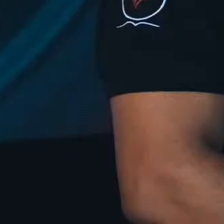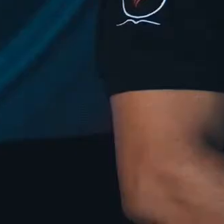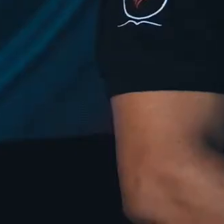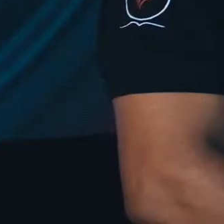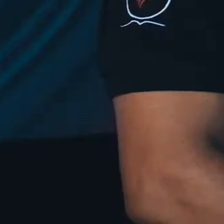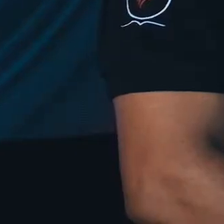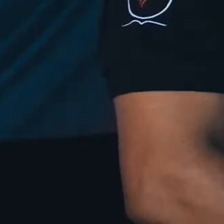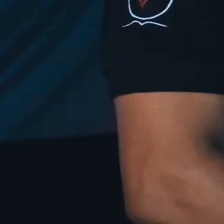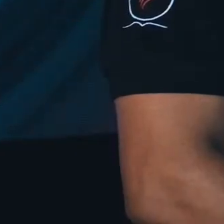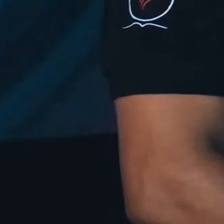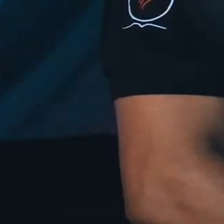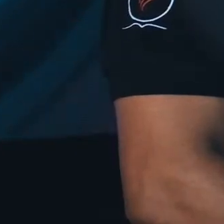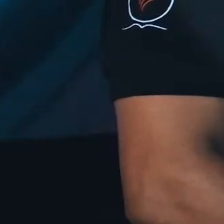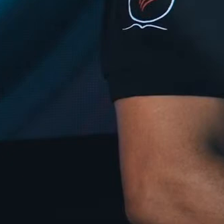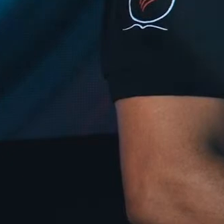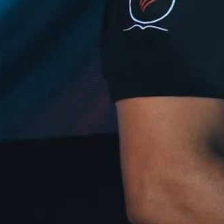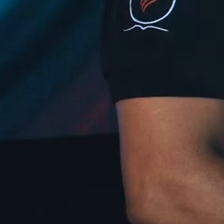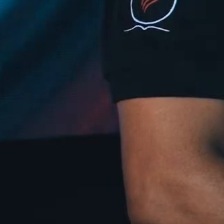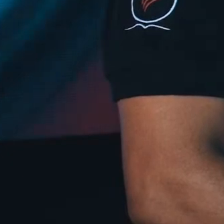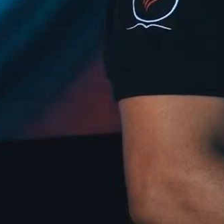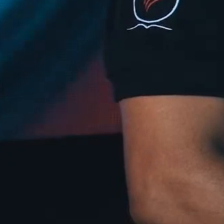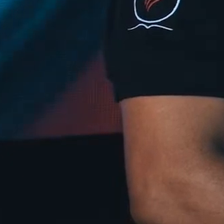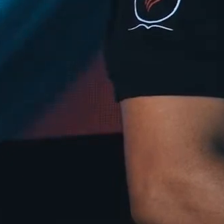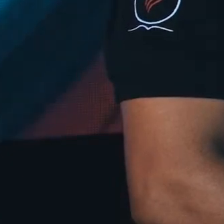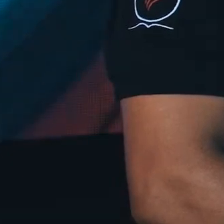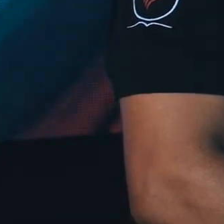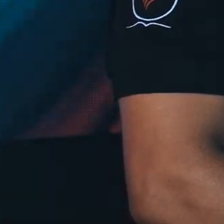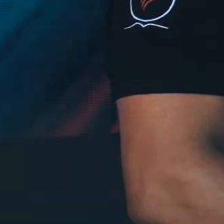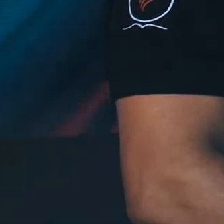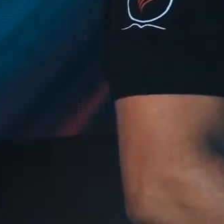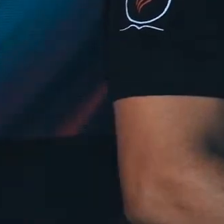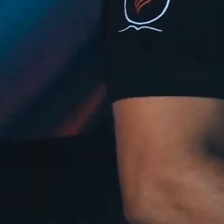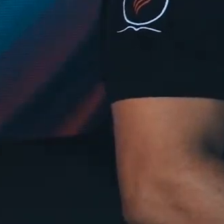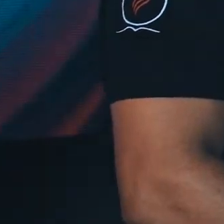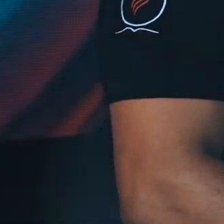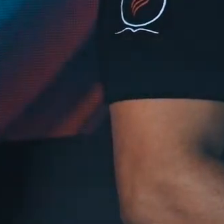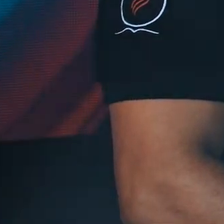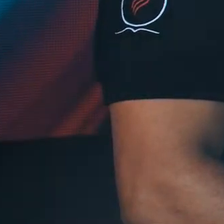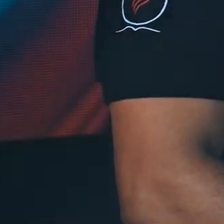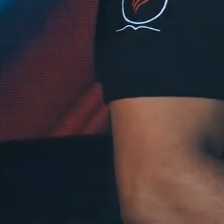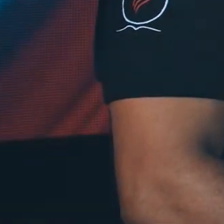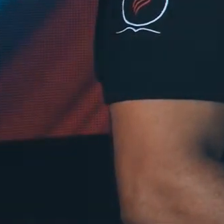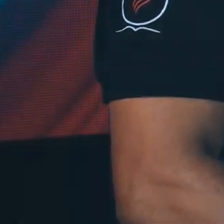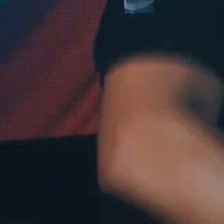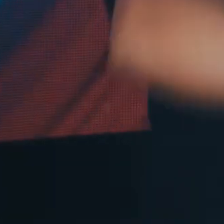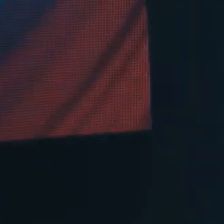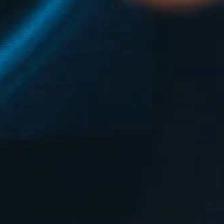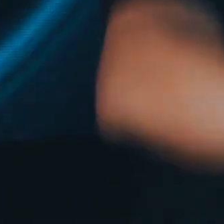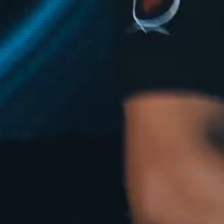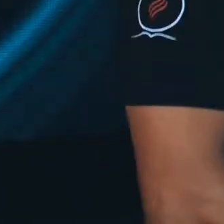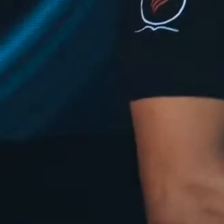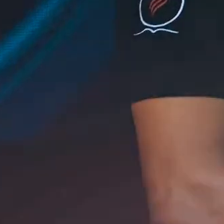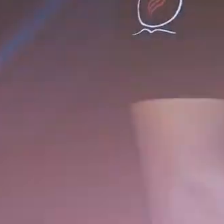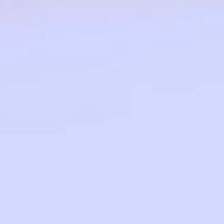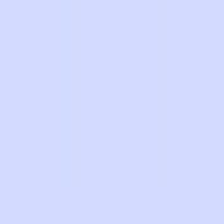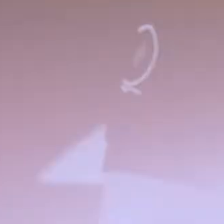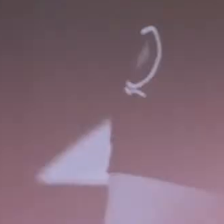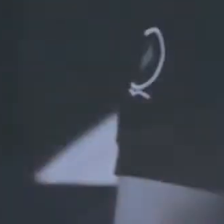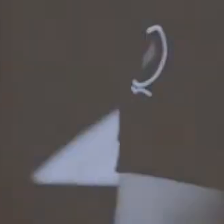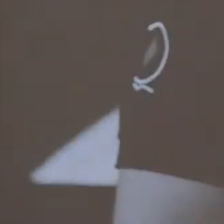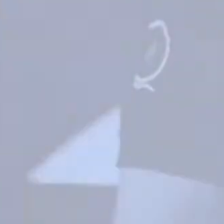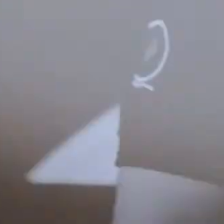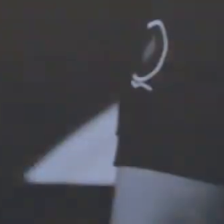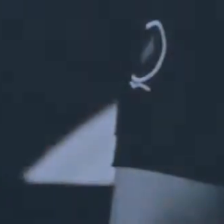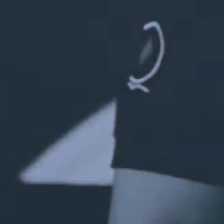@família_adevec. Venha ter uma família vitoriosa. Faça parte de nossas atividades. Deus abençoe. Vem estar conosco.